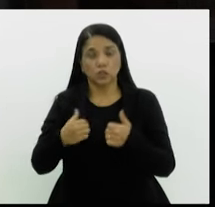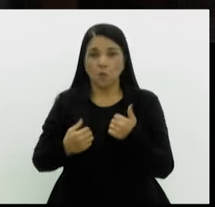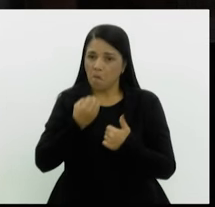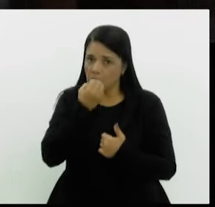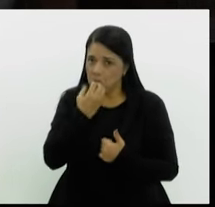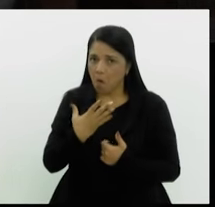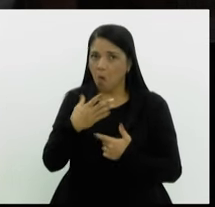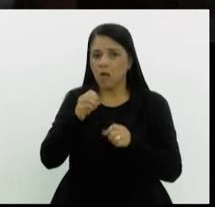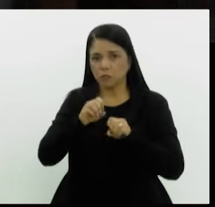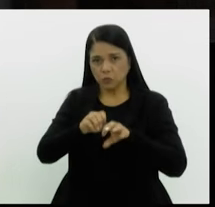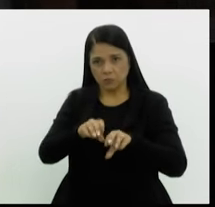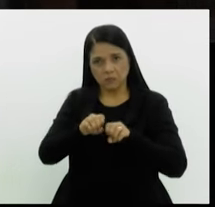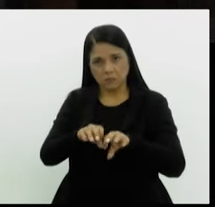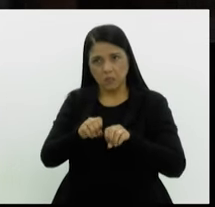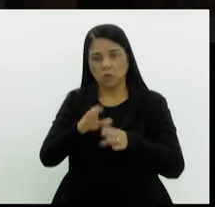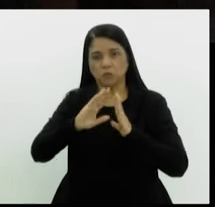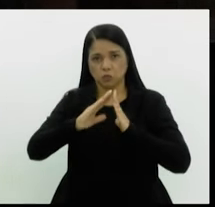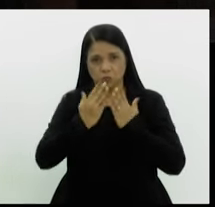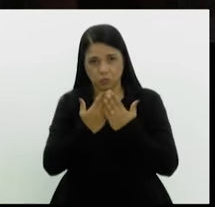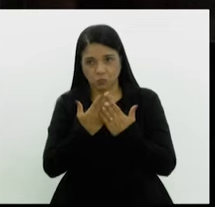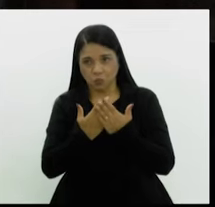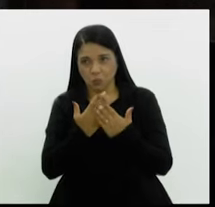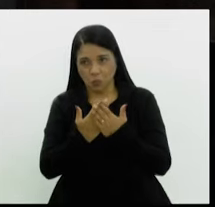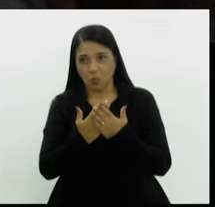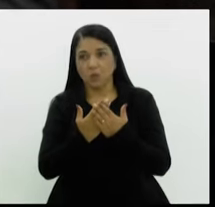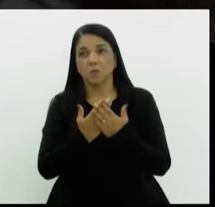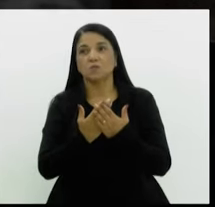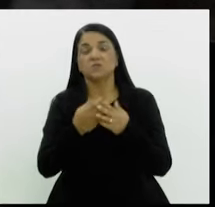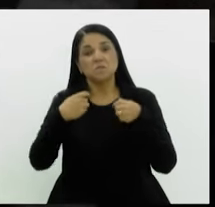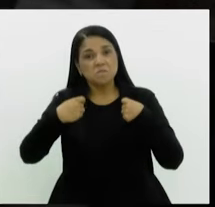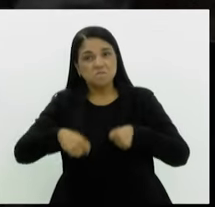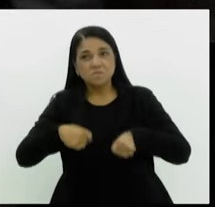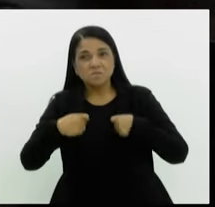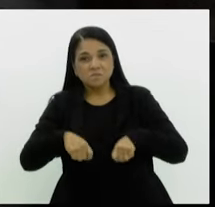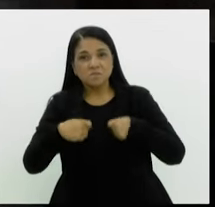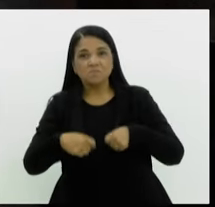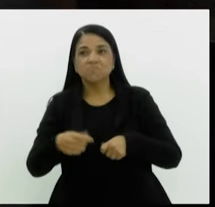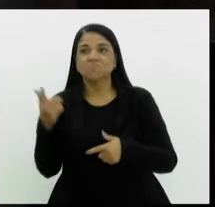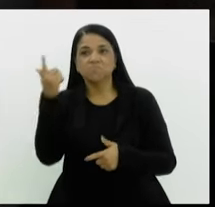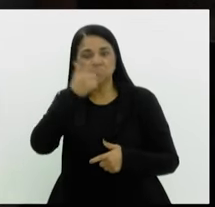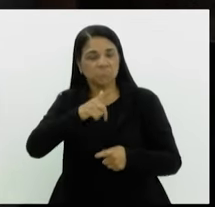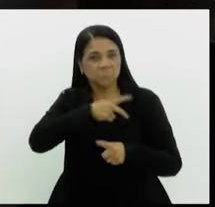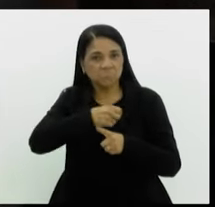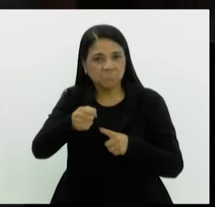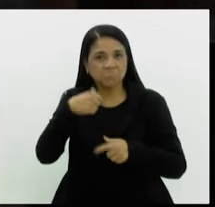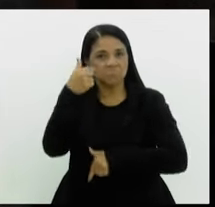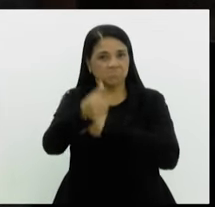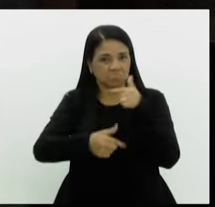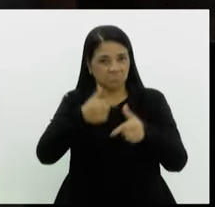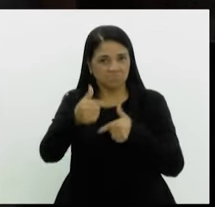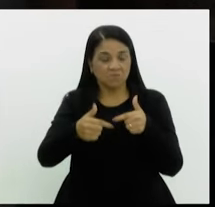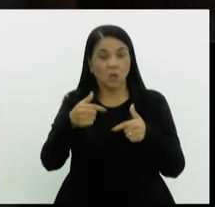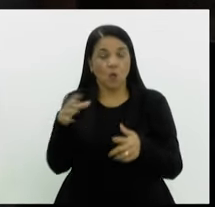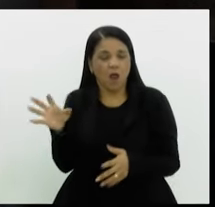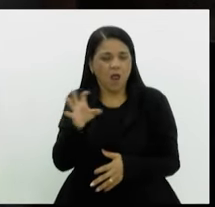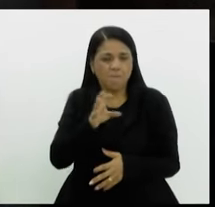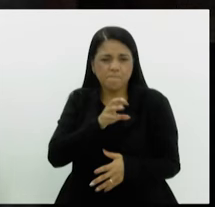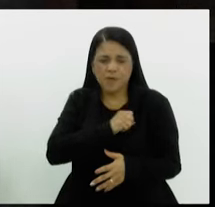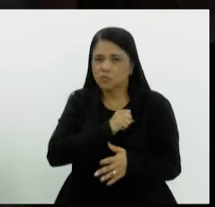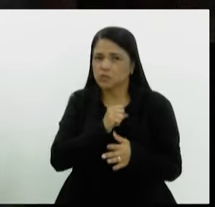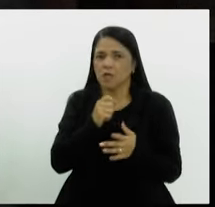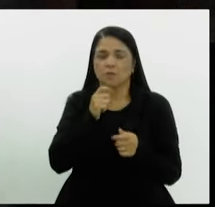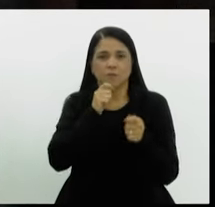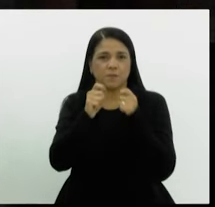educação, estava fazendo faculdade e eu precisava vencer, precisava trabalhar, e só que eu era um apaixonado pelo